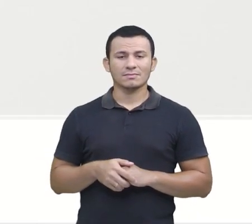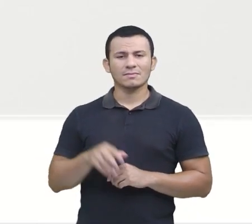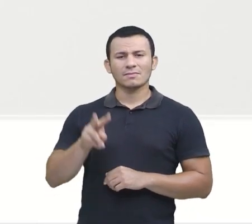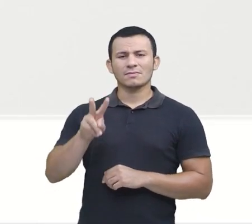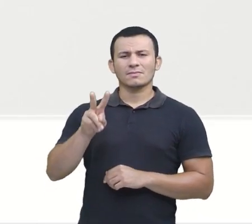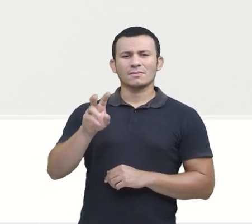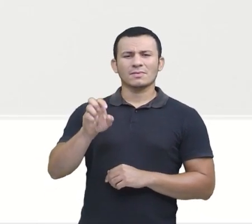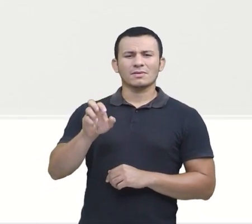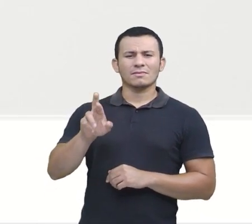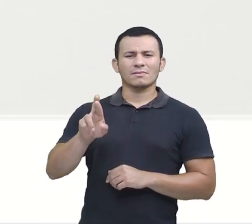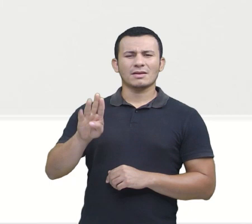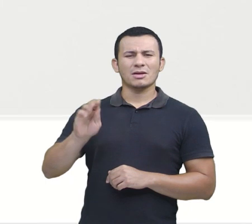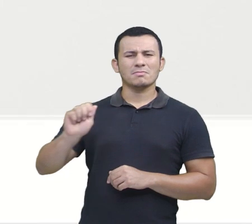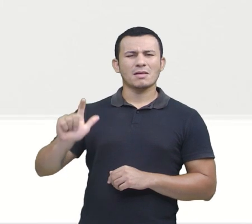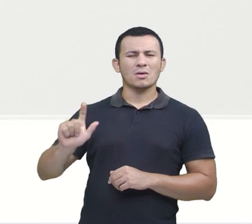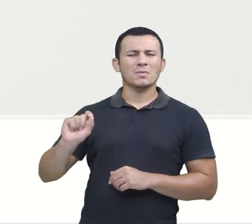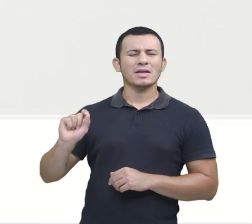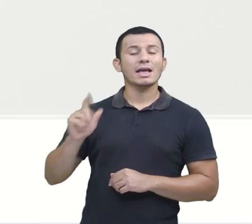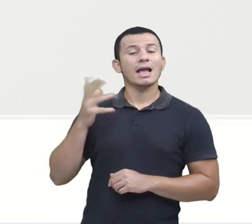Verbal.